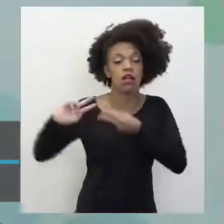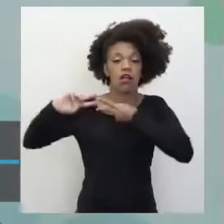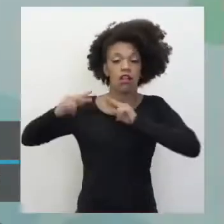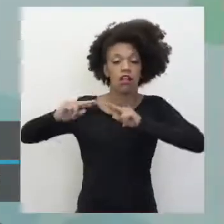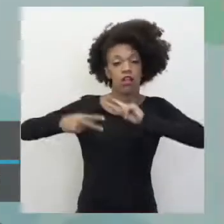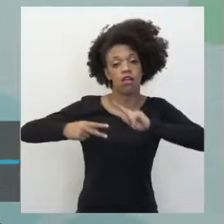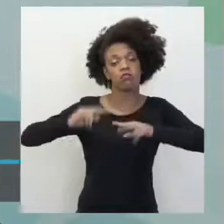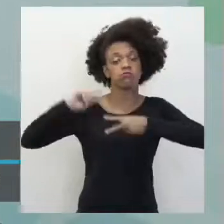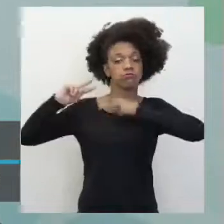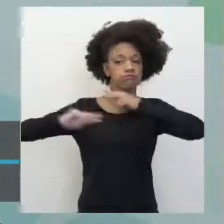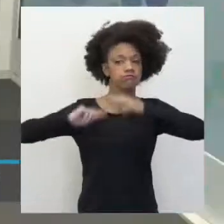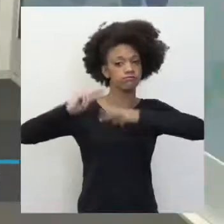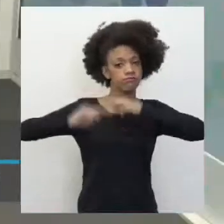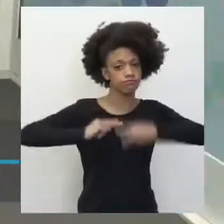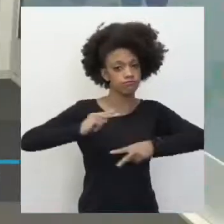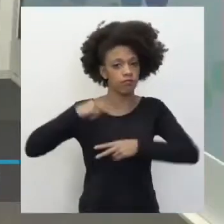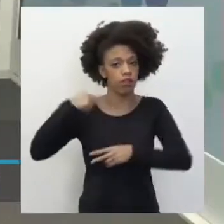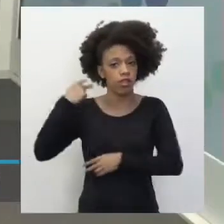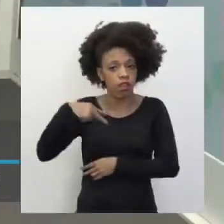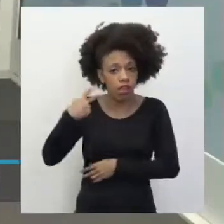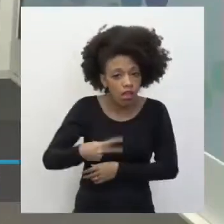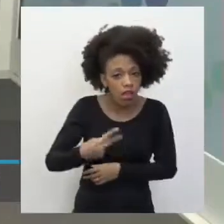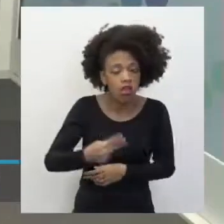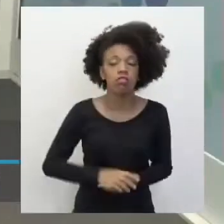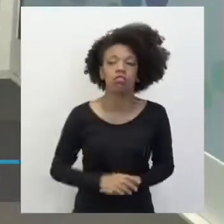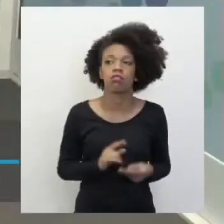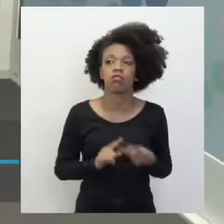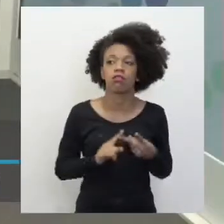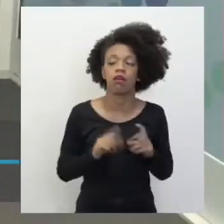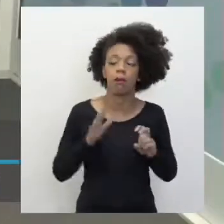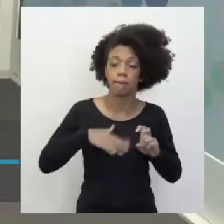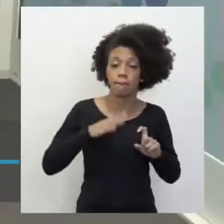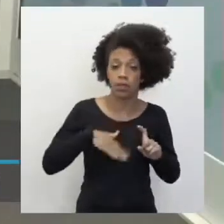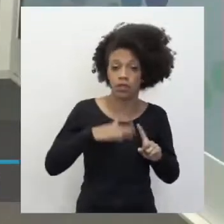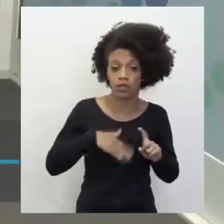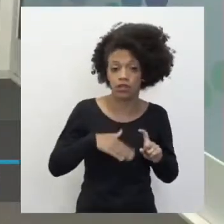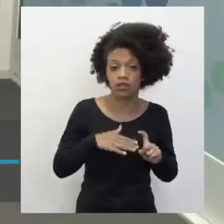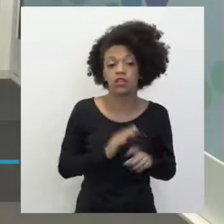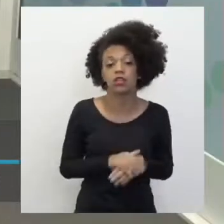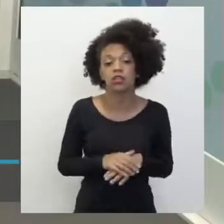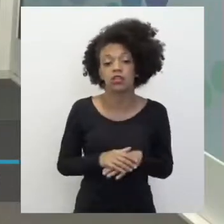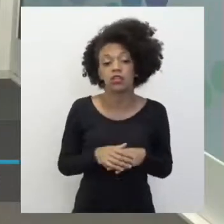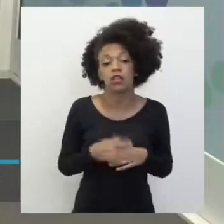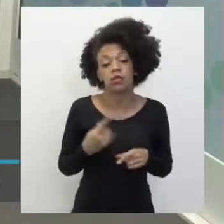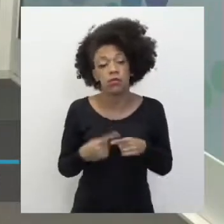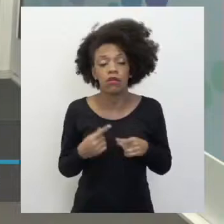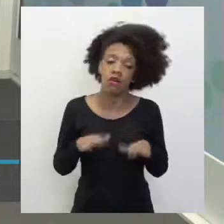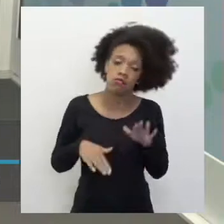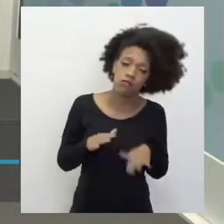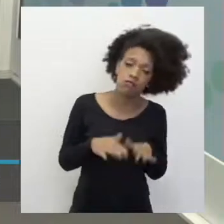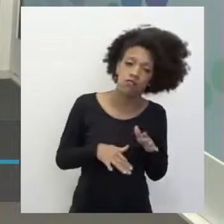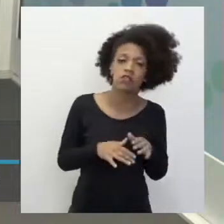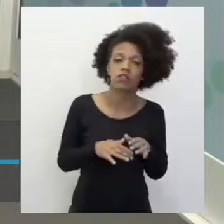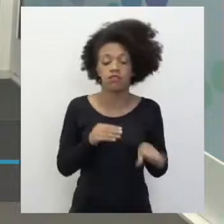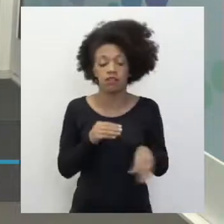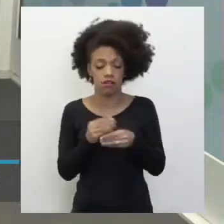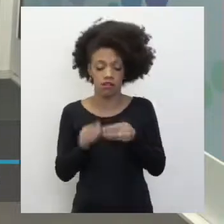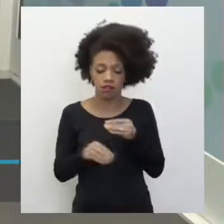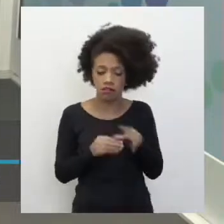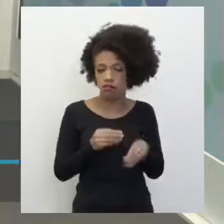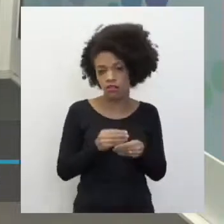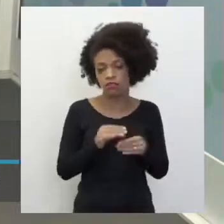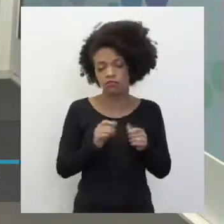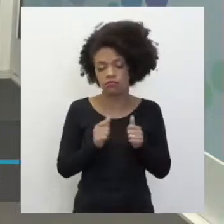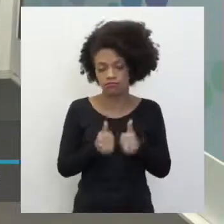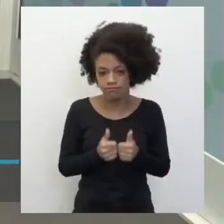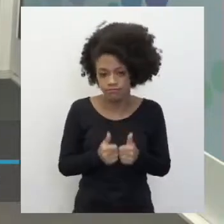mitos, né? Com essa intenção de... Que quem conta um conto, às vezes aumenta um ponto, de uma coisinha é mudada. Isso.